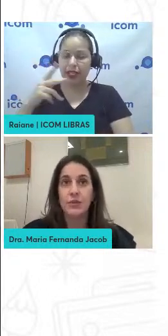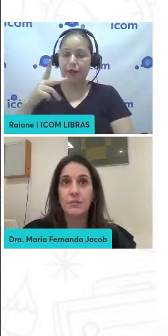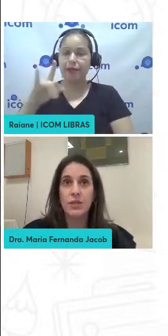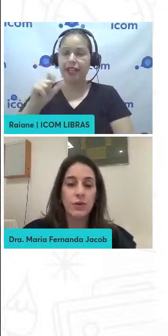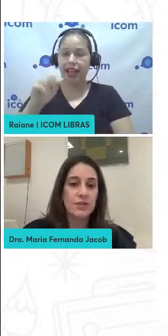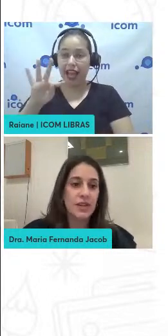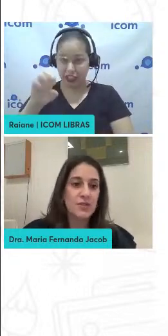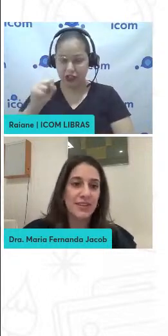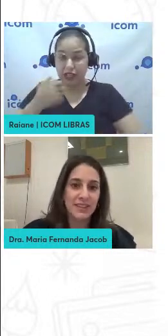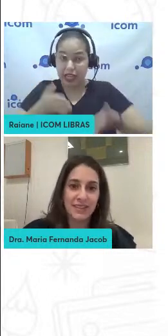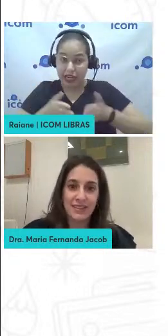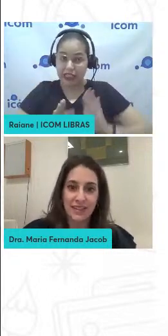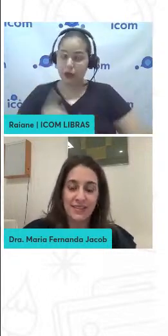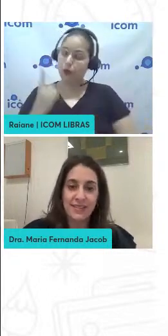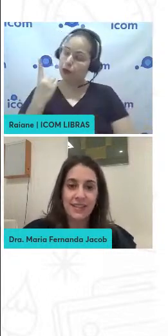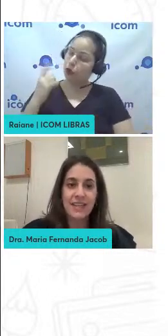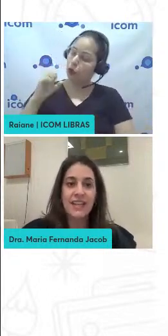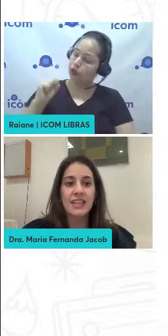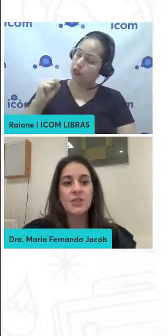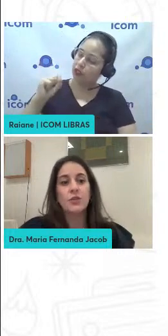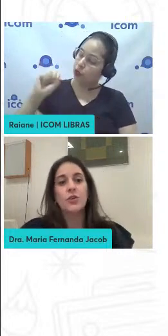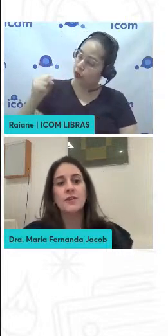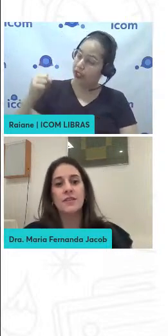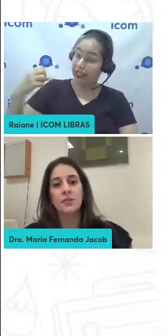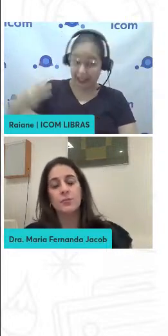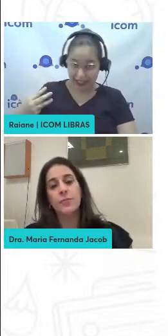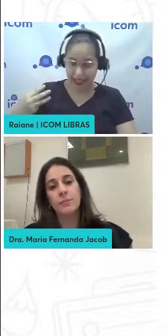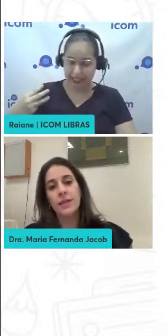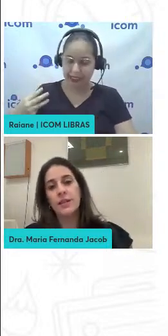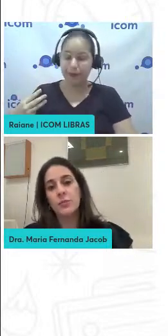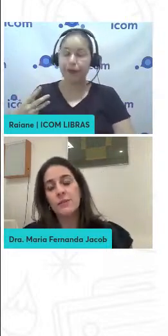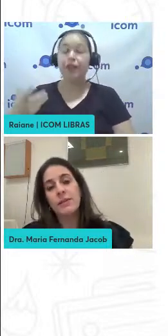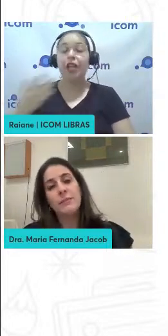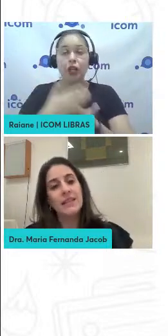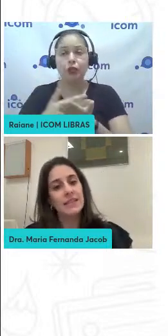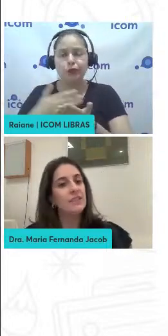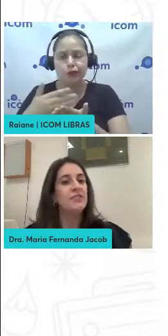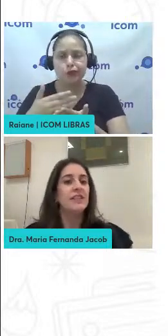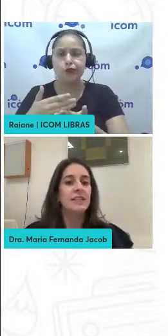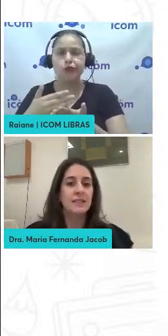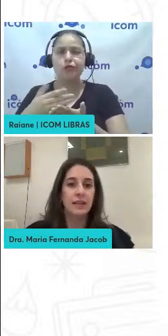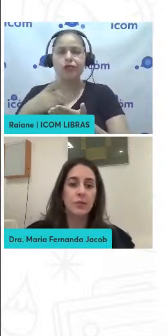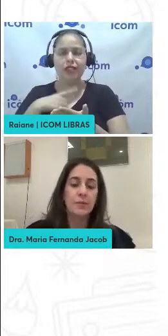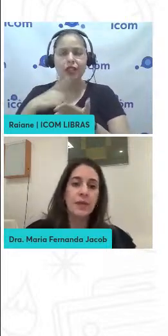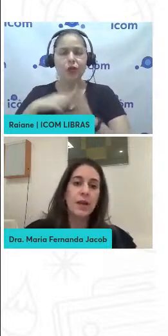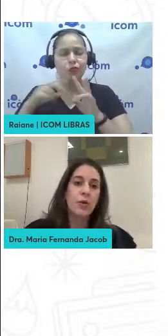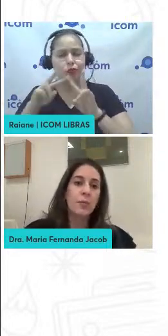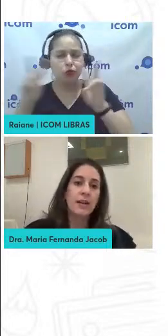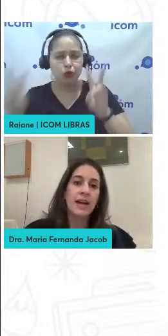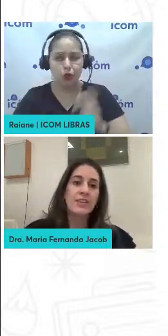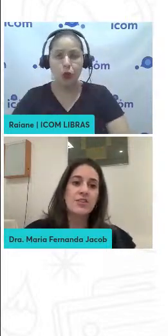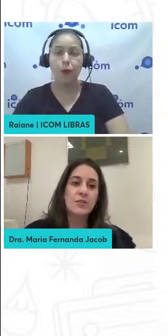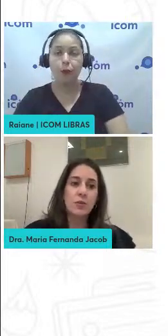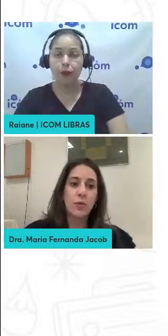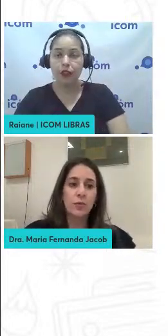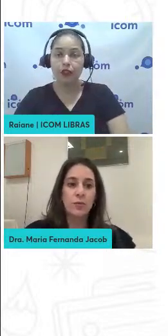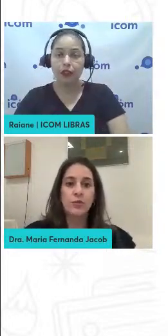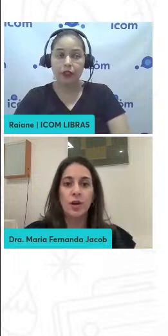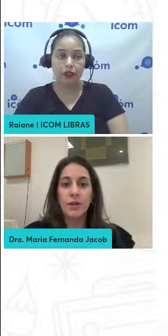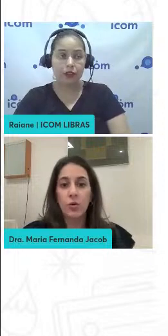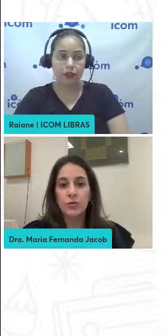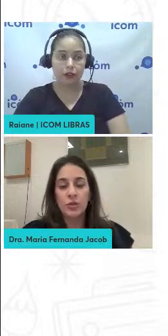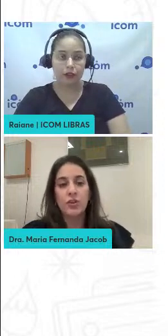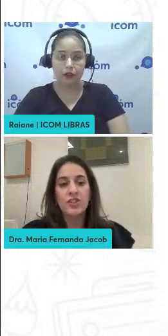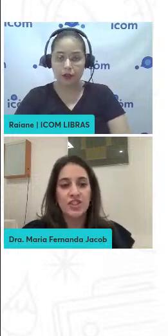é nascido em 1883, ele trouxe numa primeira definição o Pilates como